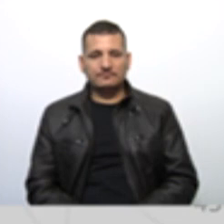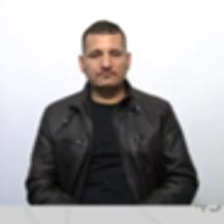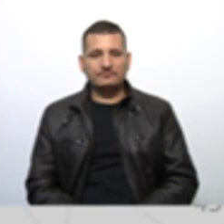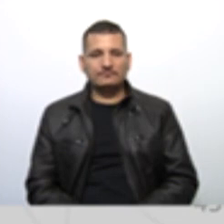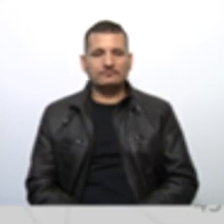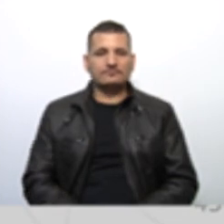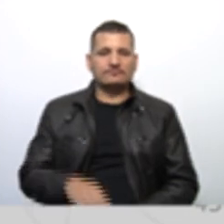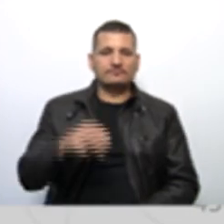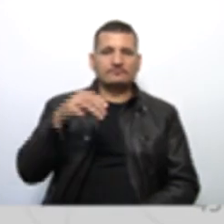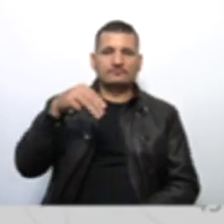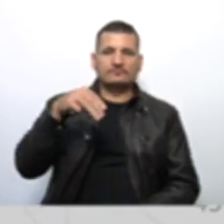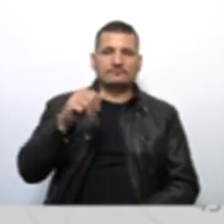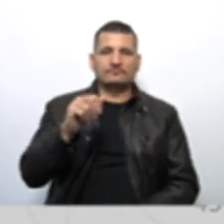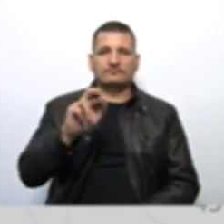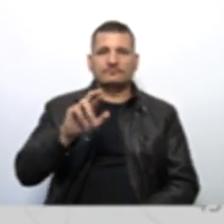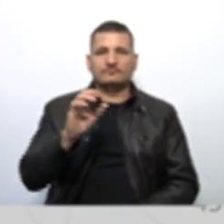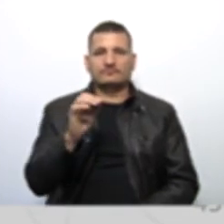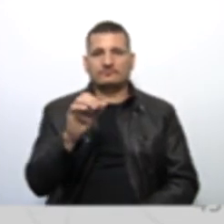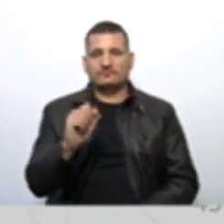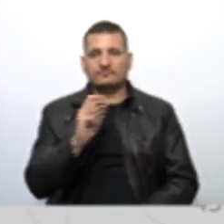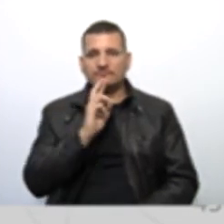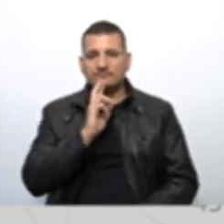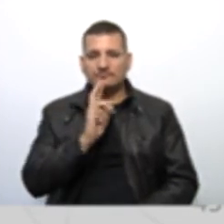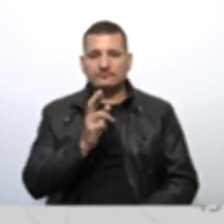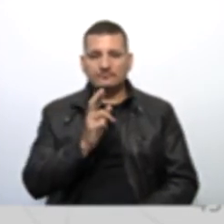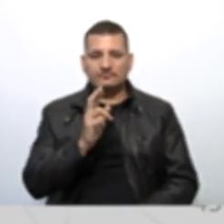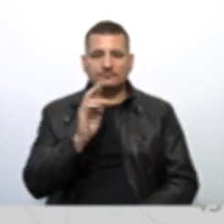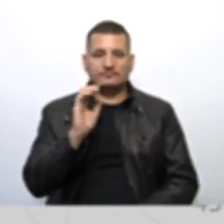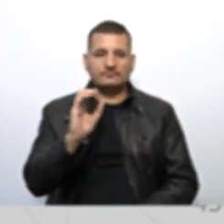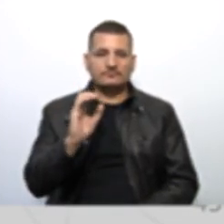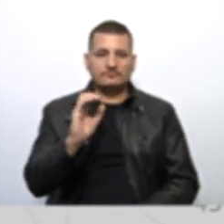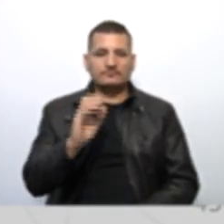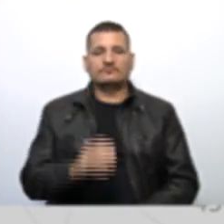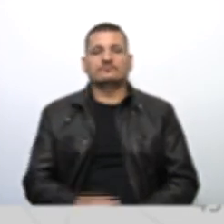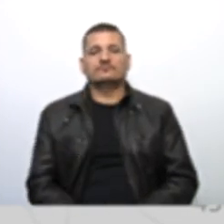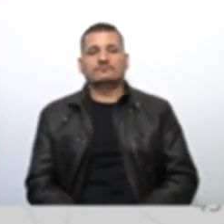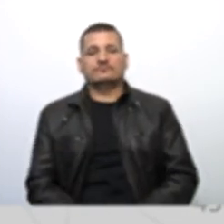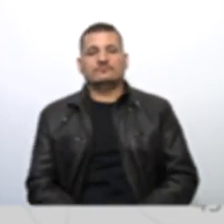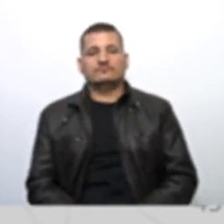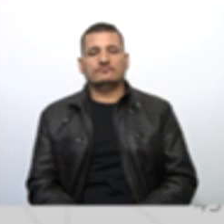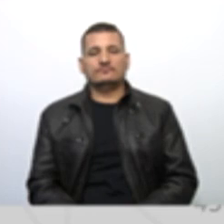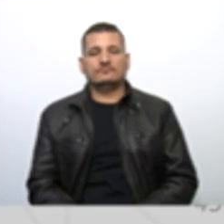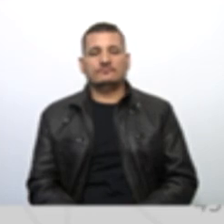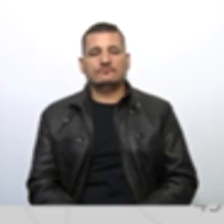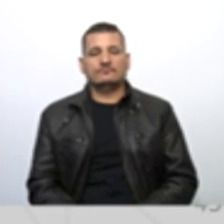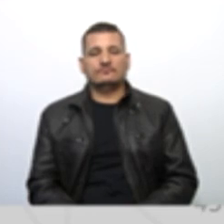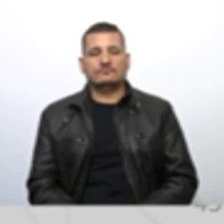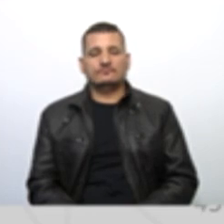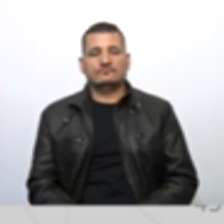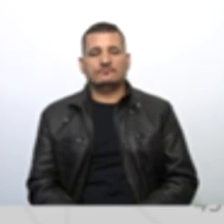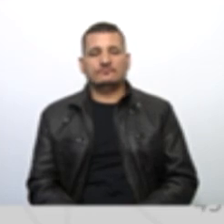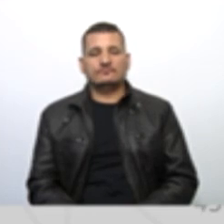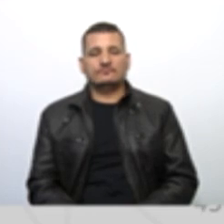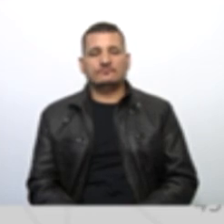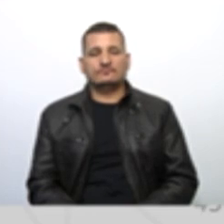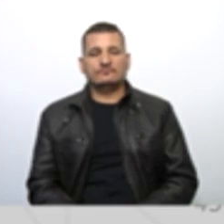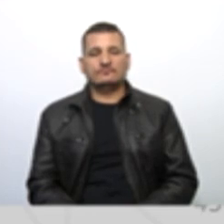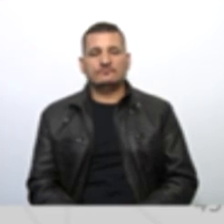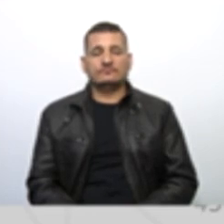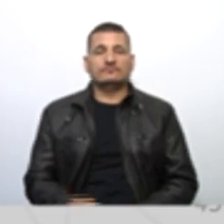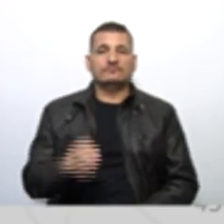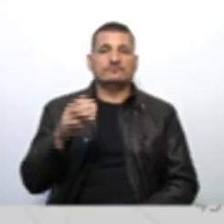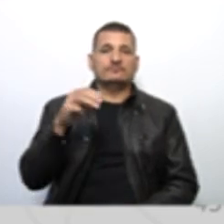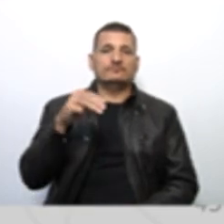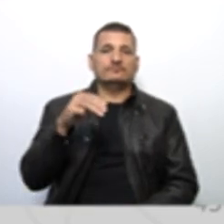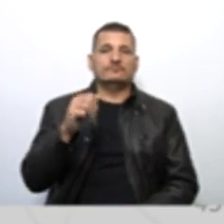Norte, ele disse que a resposta correta é a letra C, intranet. Já o aluno Marcos Santos, também